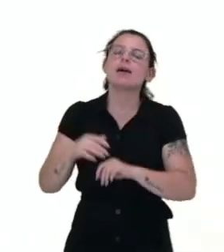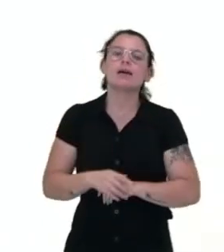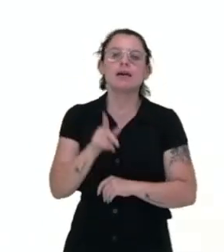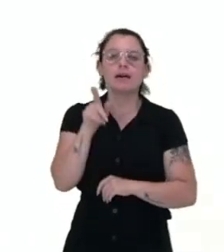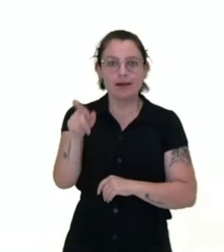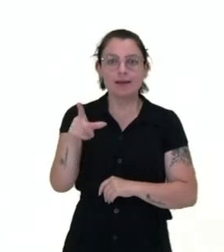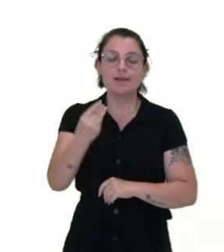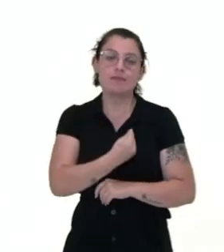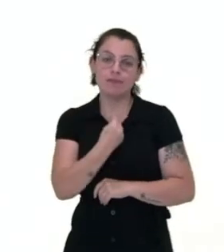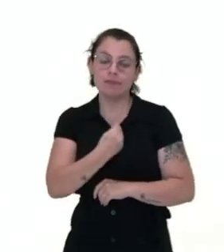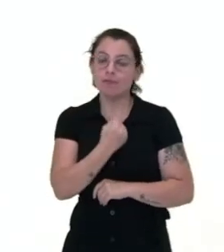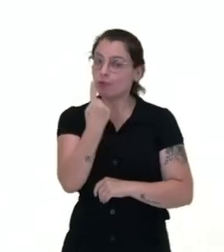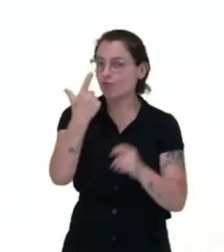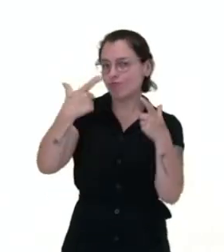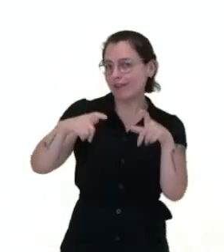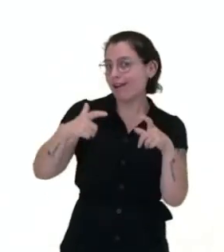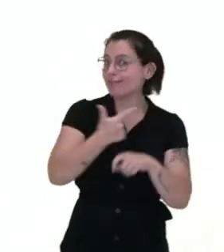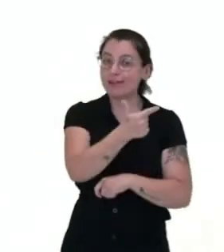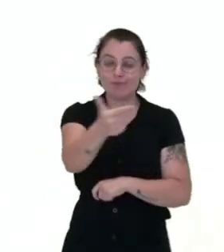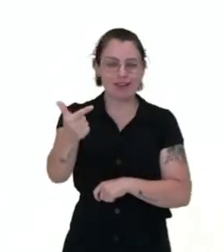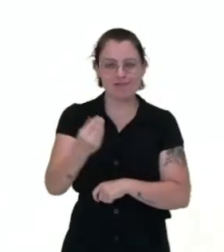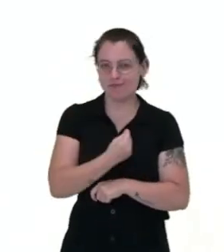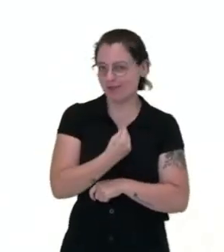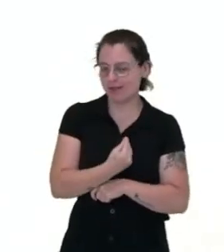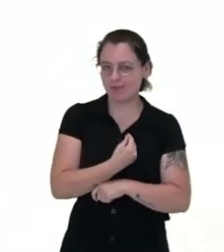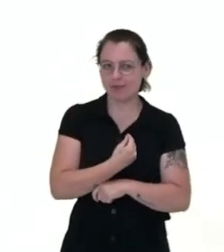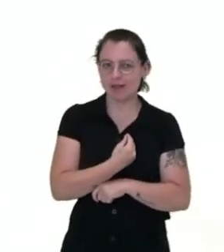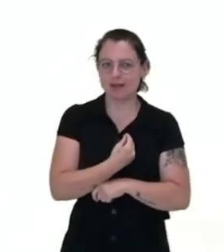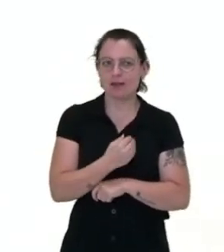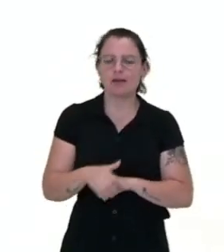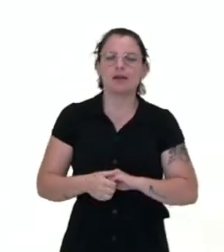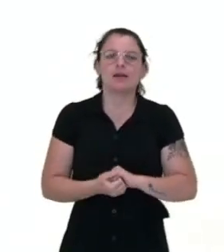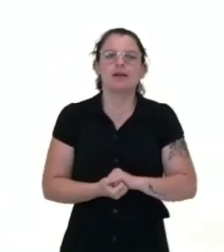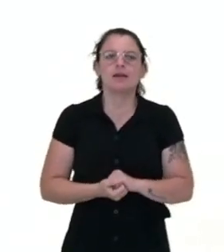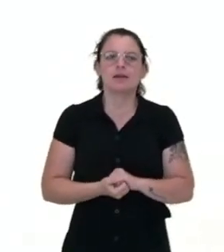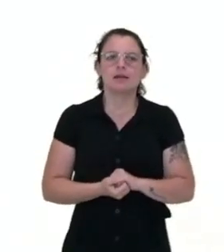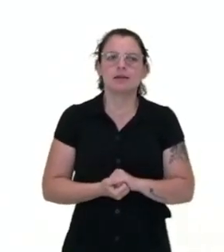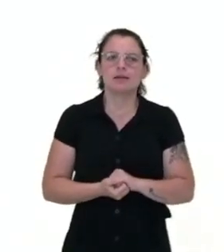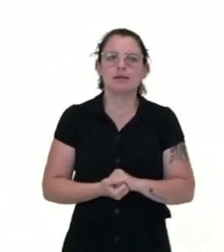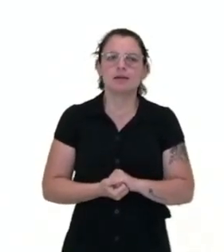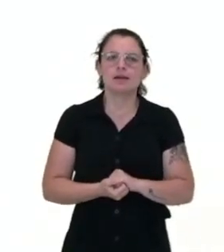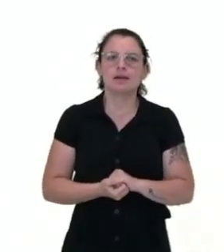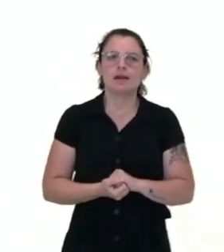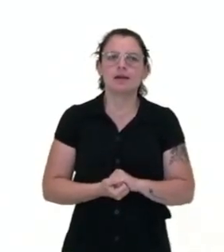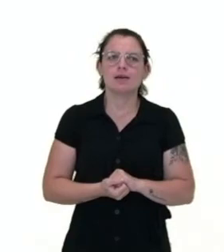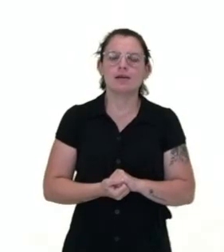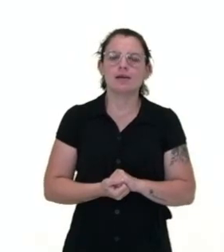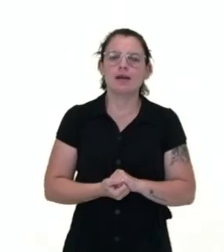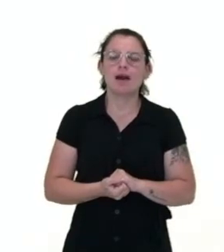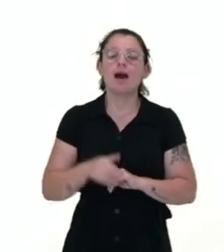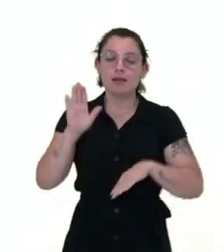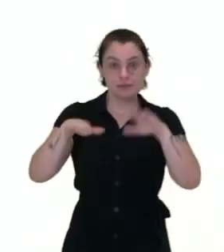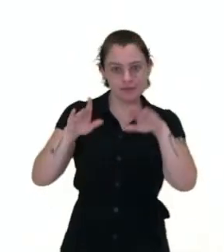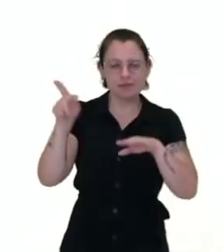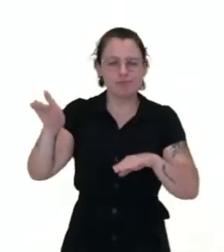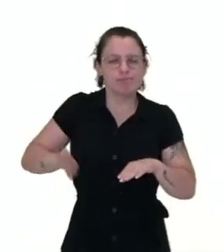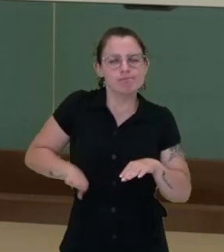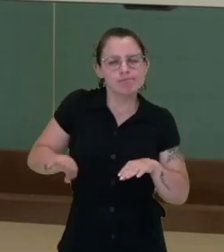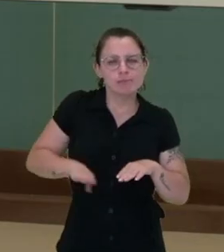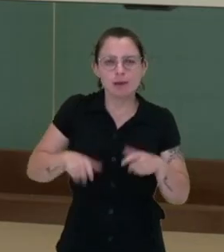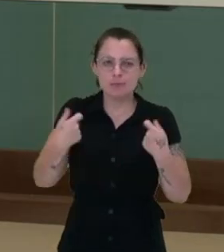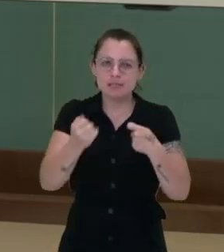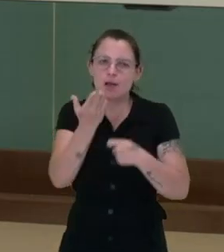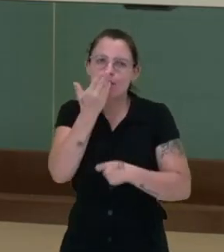espécie, ele está fazendo interações. E quando ele vai comer algum inseto, ele está tendo interações com espécies